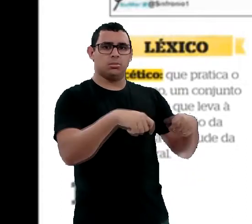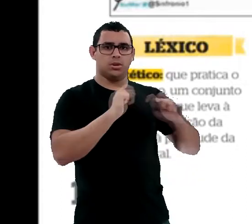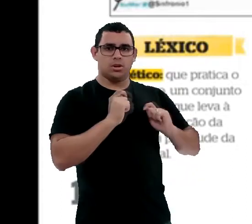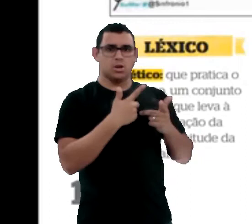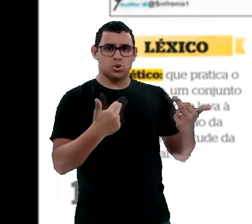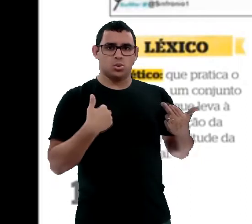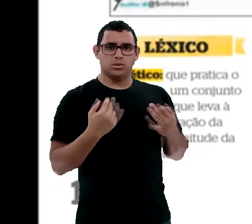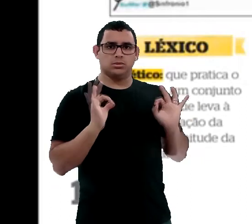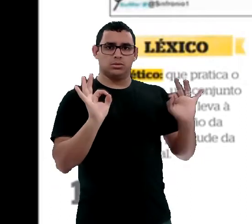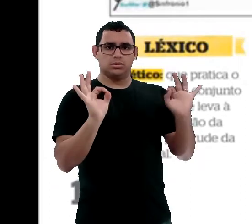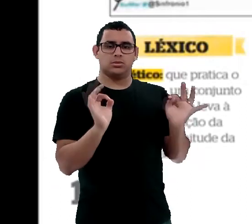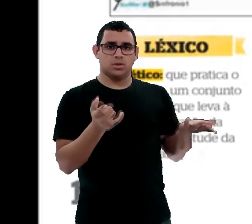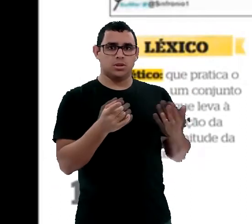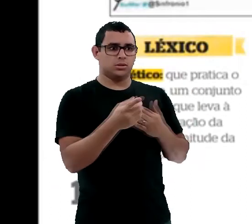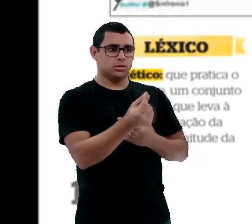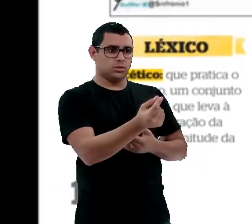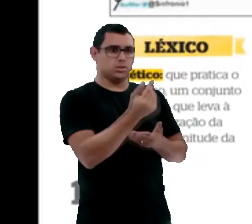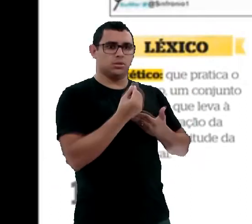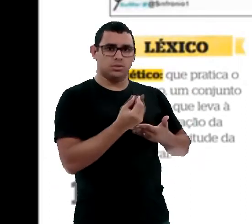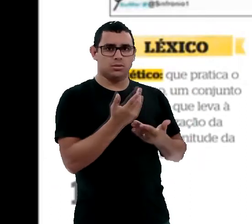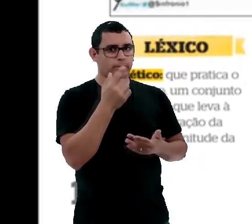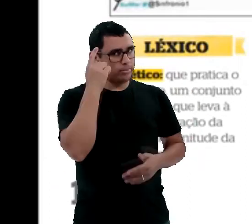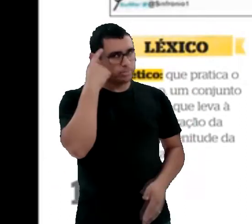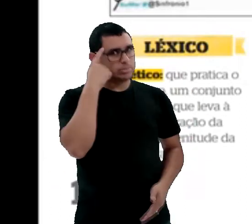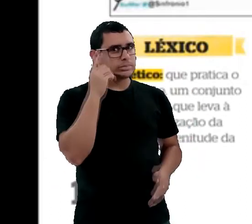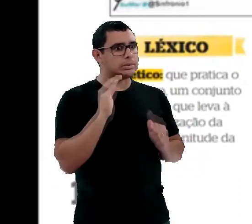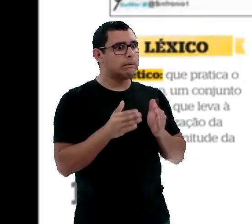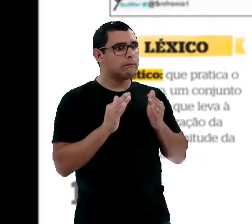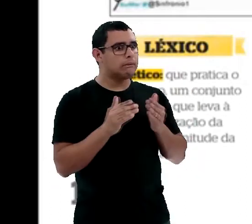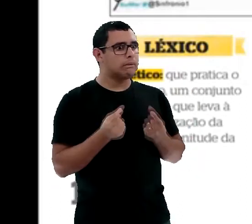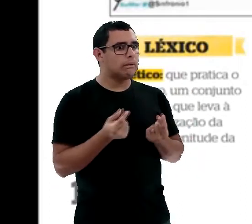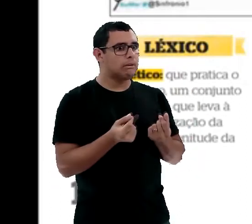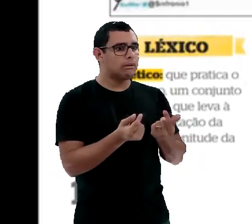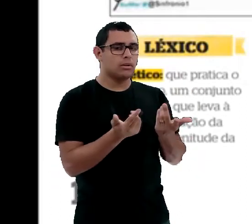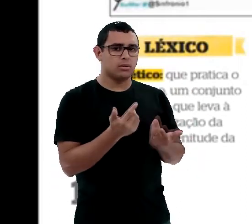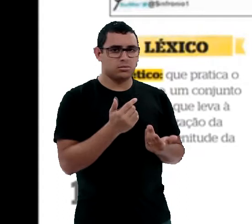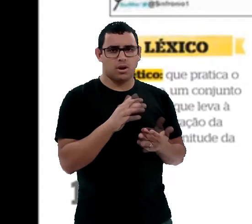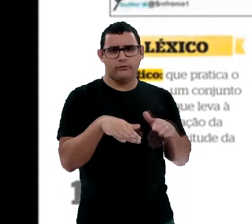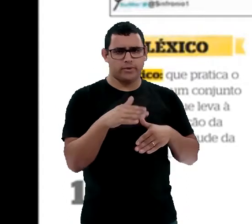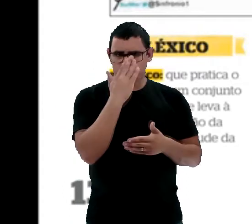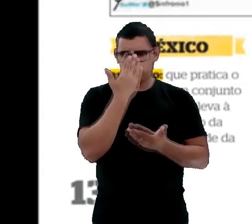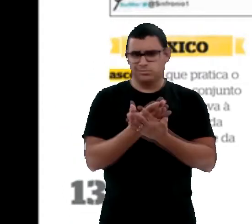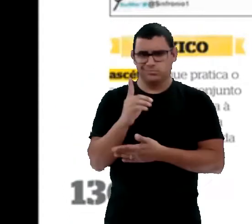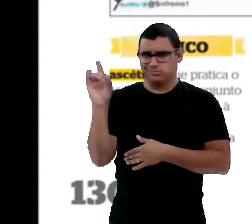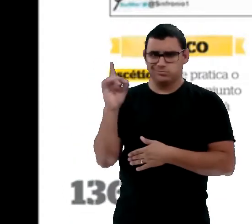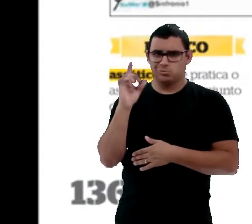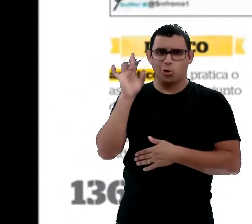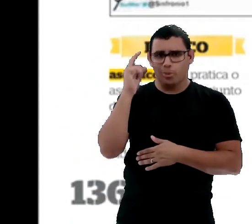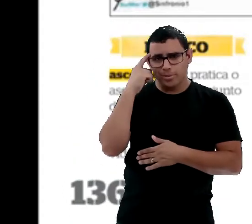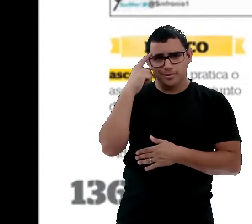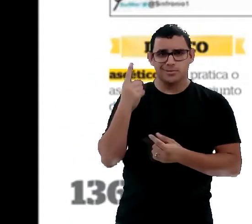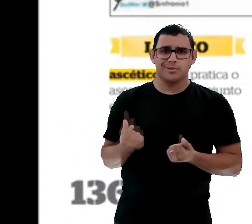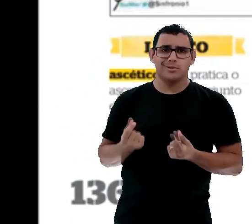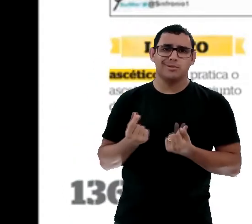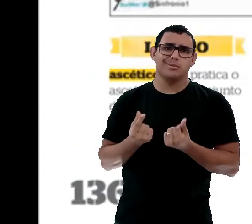que me sustenta, é ele que me dá minhas viagens, meu carro, meu luxo.